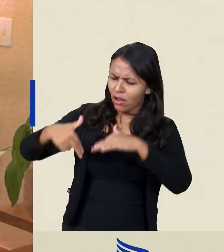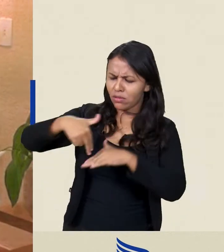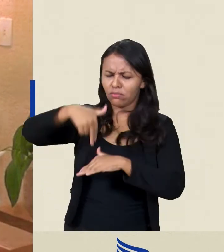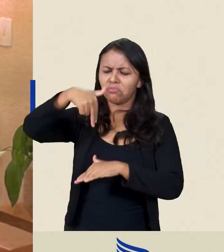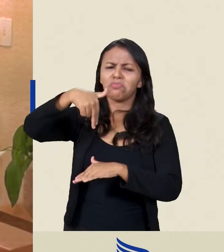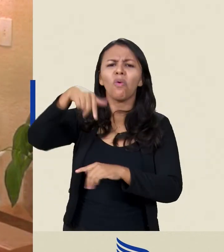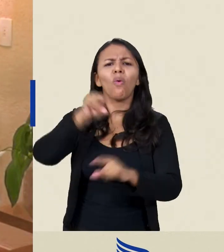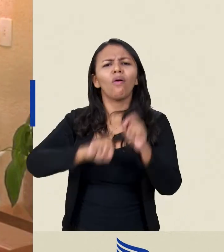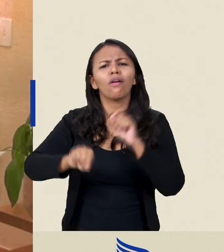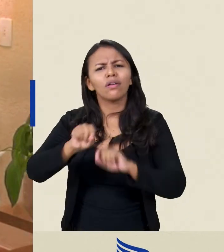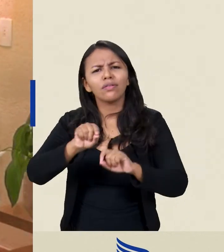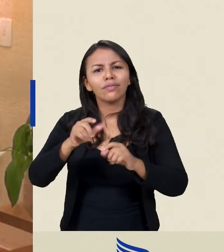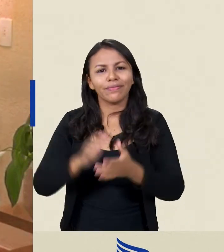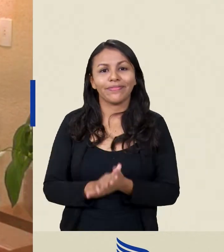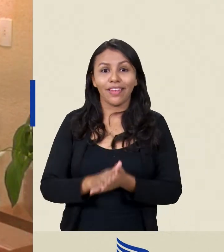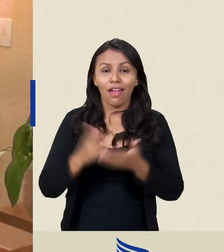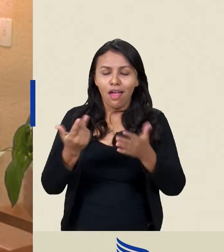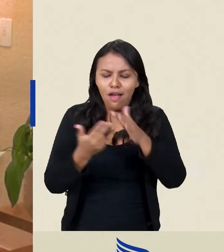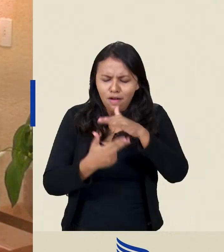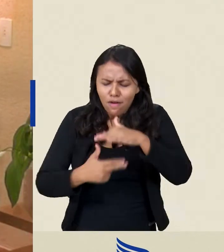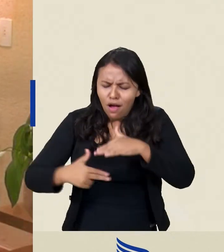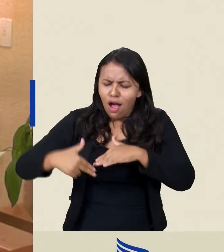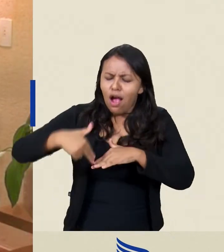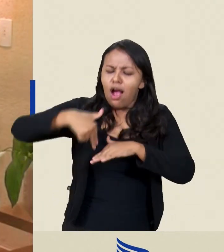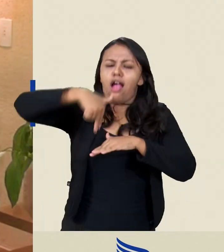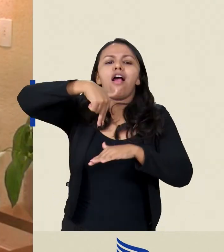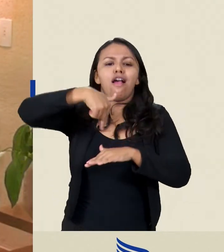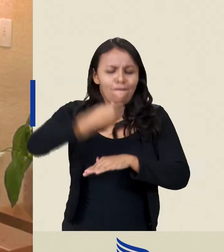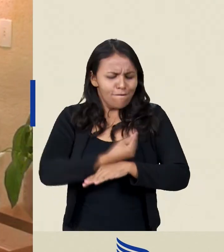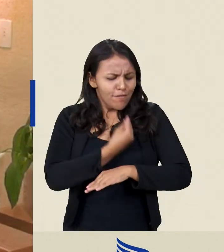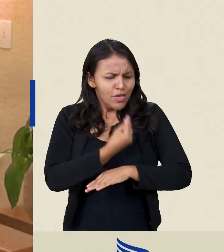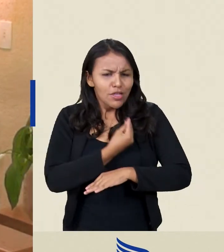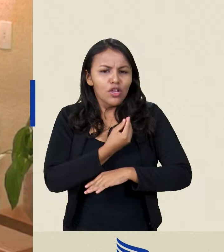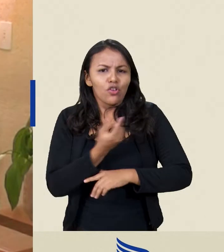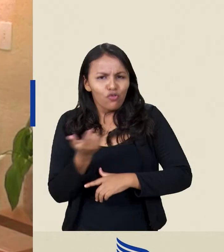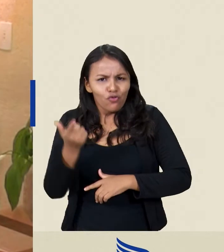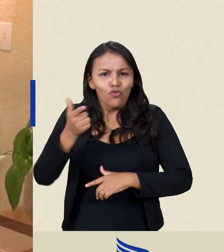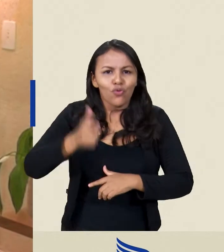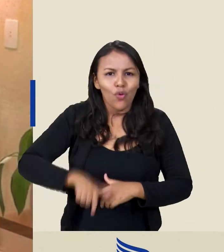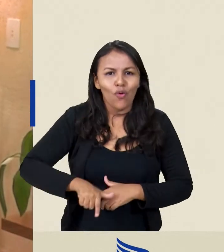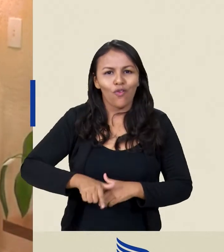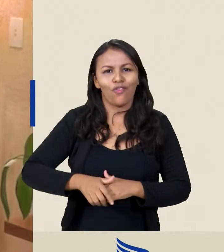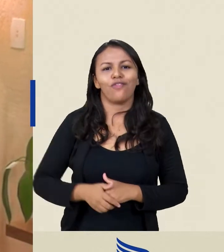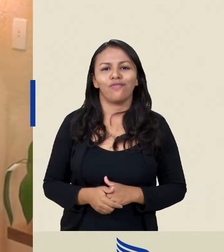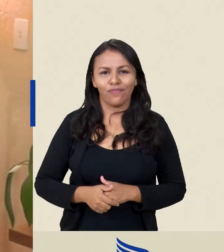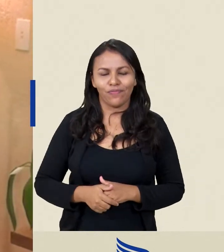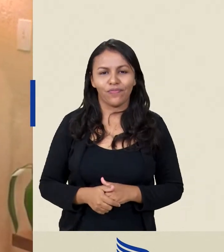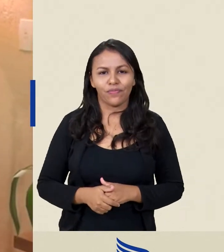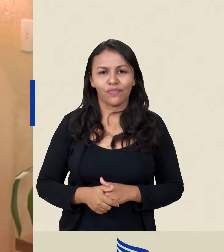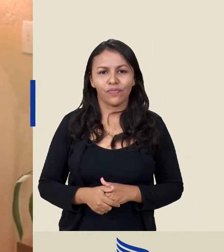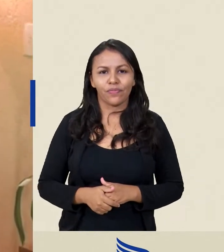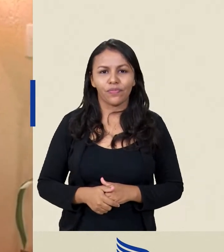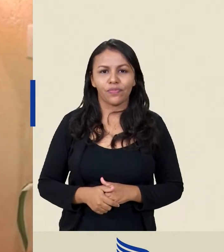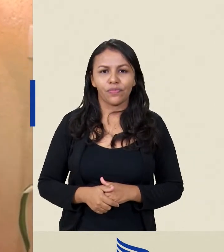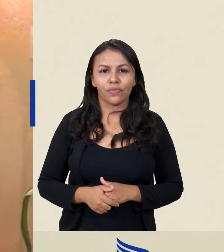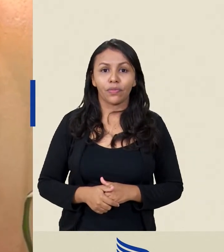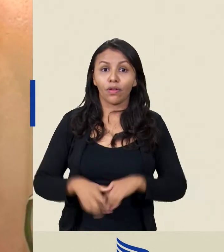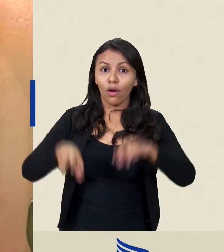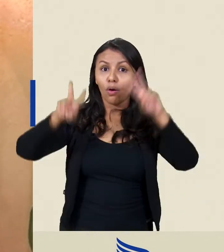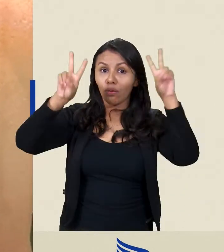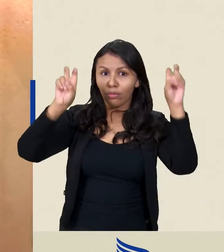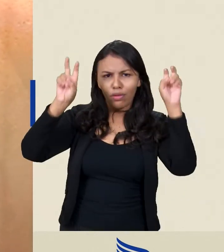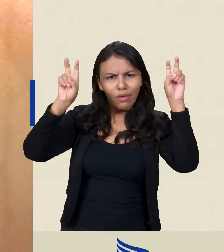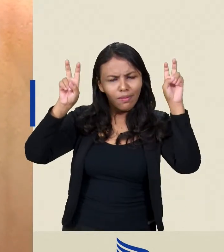Ressurreição é o ato de ressurgir, de tornar à vida. O grande tema da ressurreição